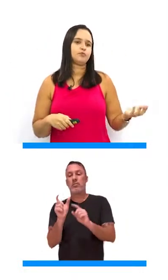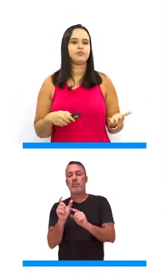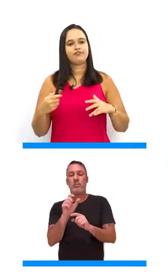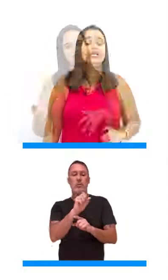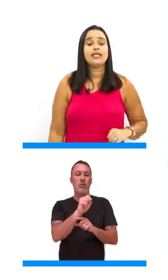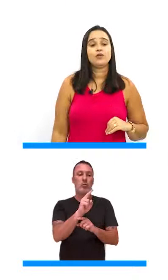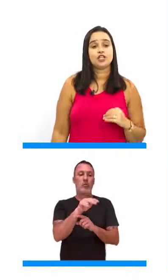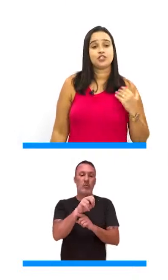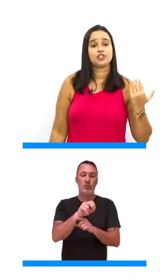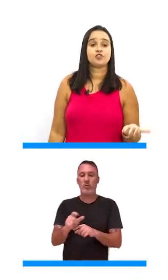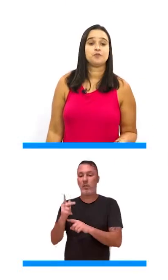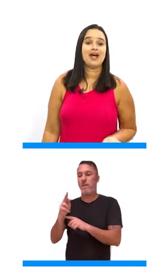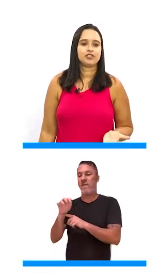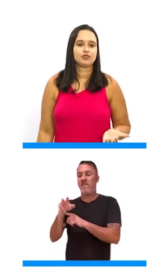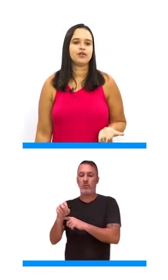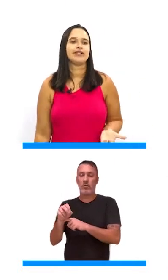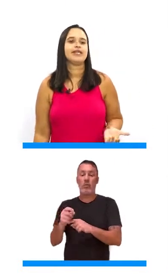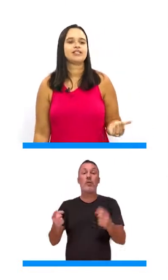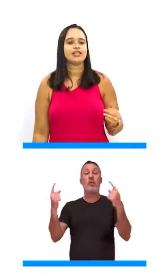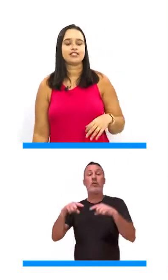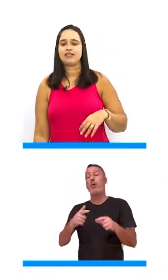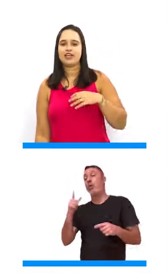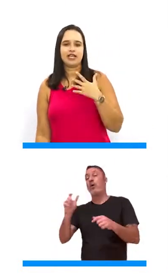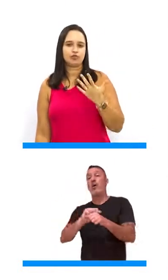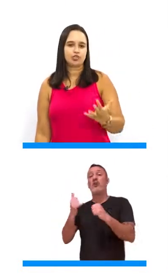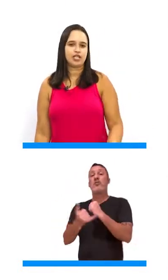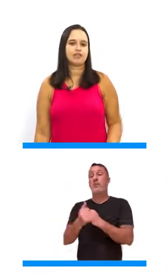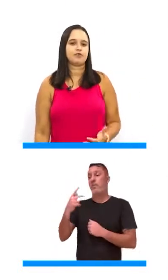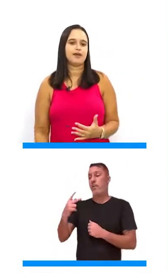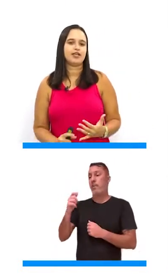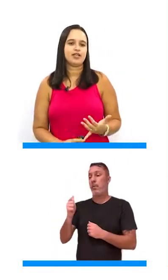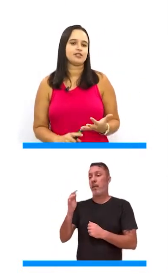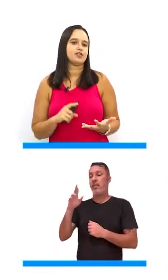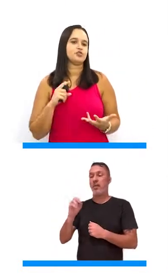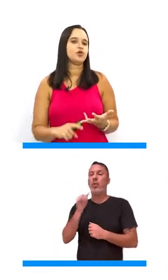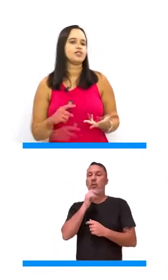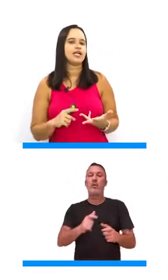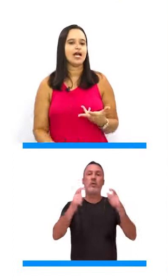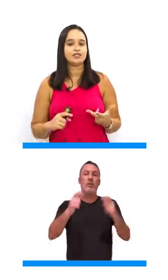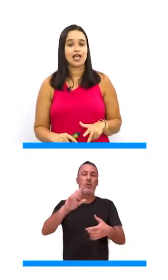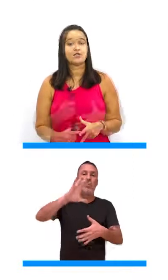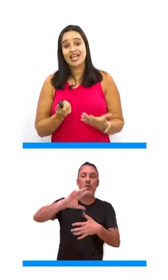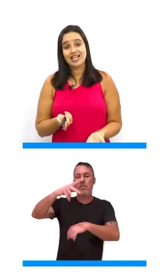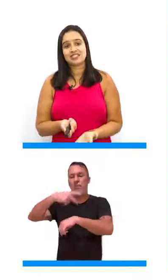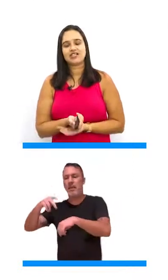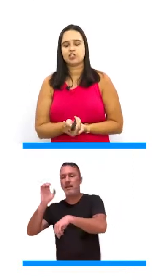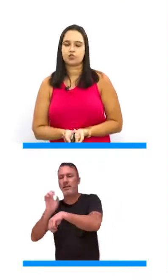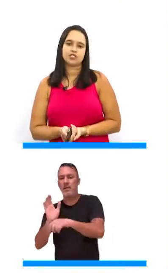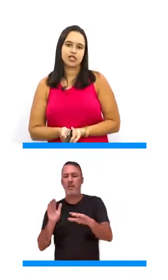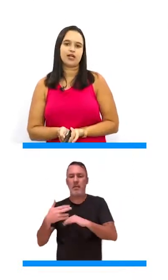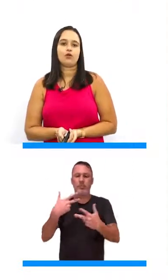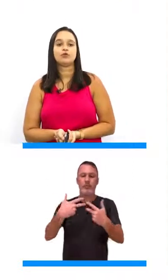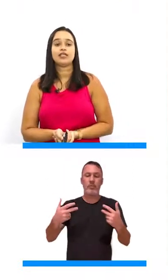ou prefixos. E os adjetivos pátrios são aqueles que se referem a continentes, são países, regiões, cidades, estados. Esses a